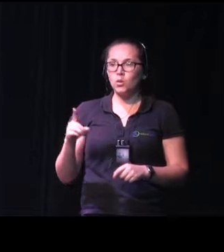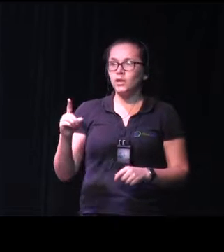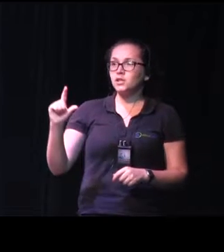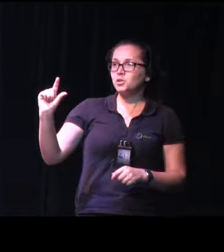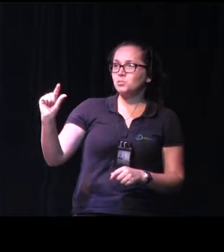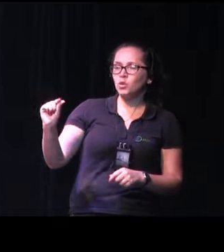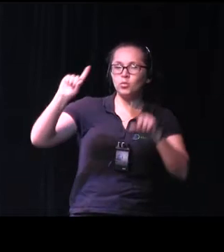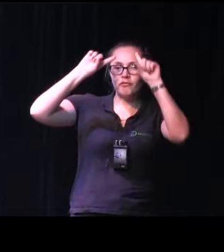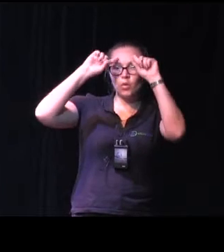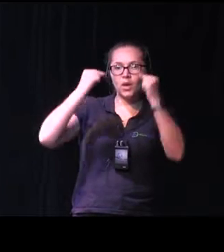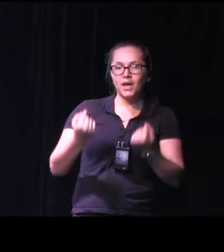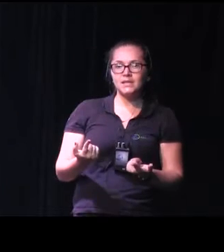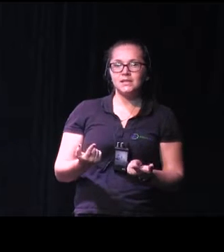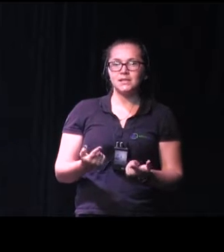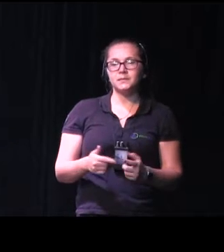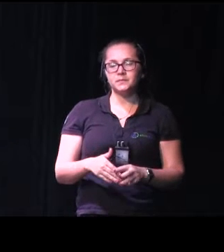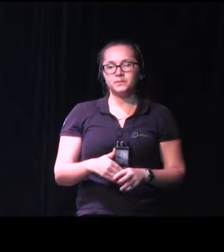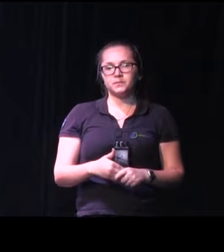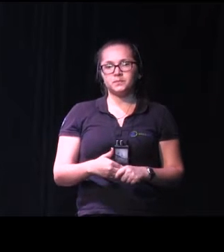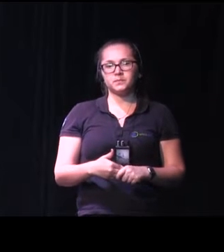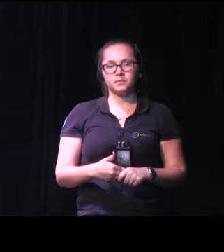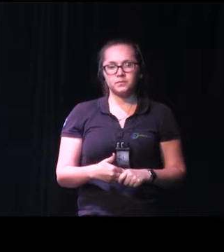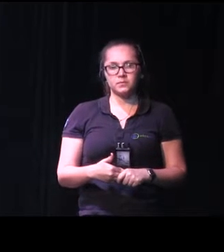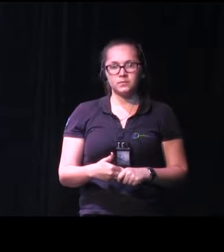talvez acreditar que fosse possível